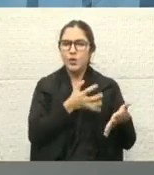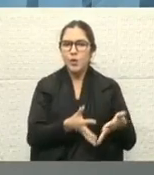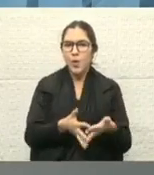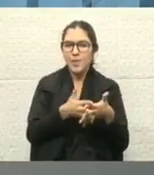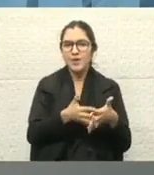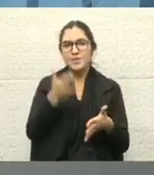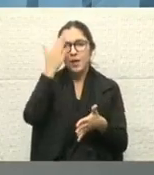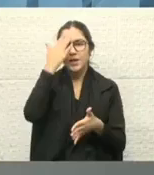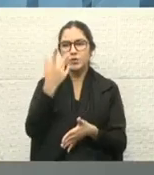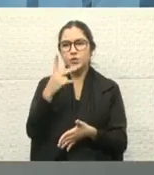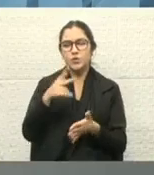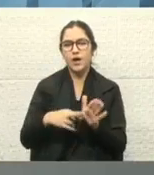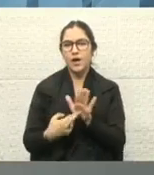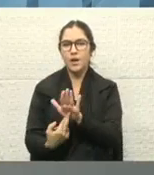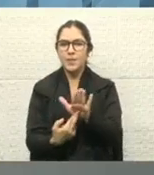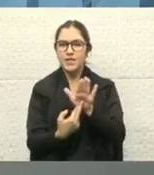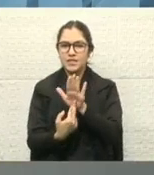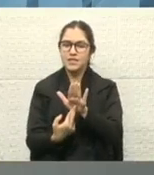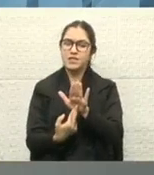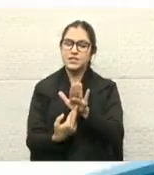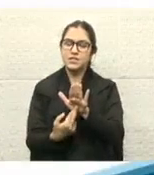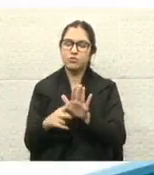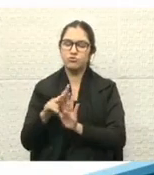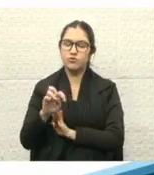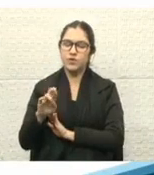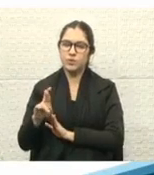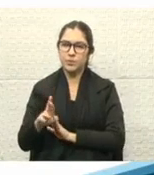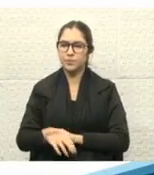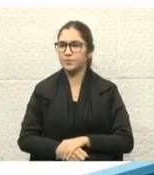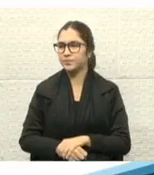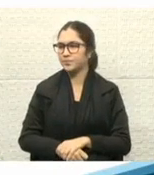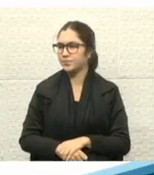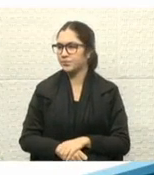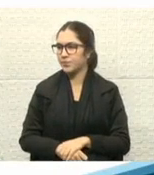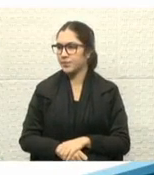complexo, sabendo da sua representação enquanto vetor.